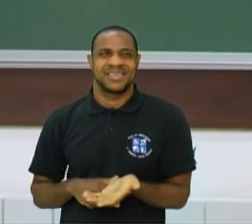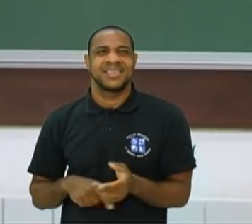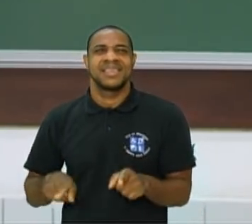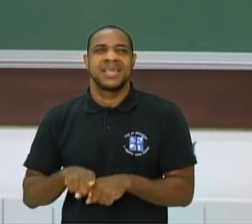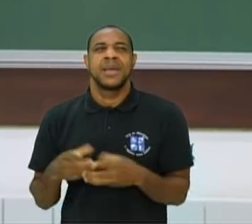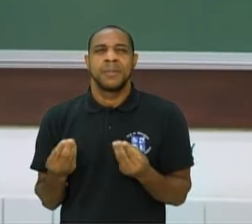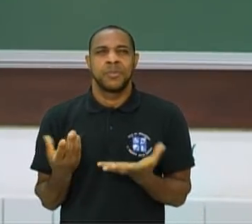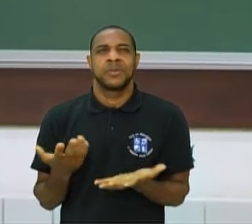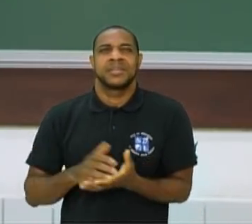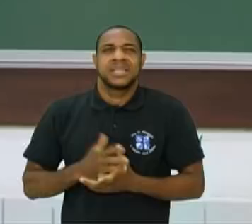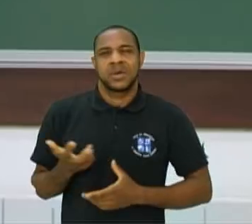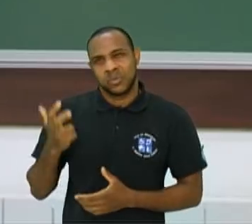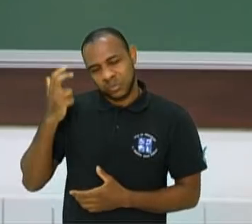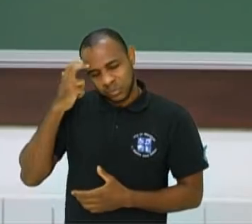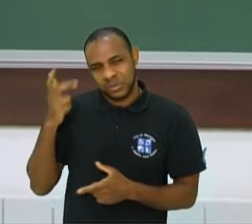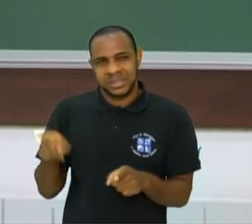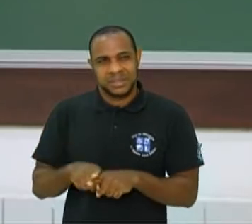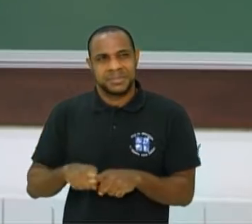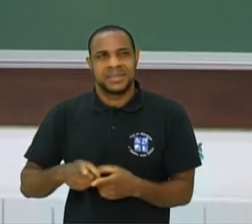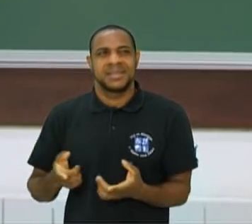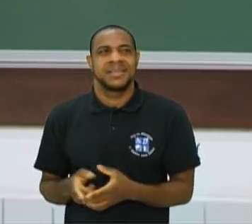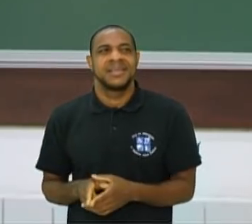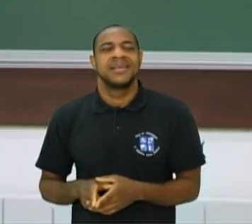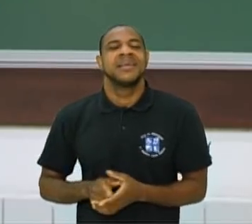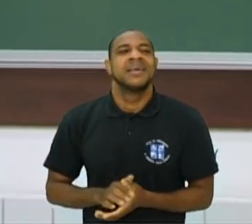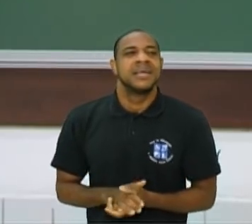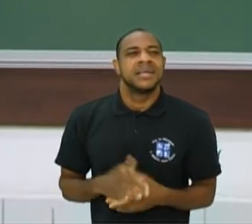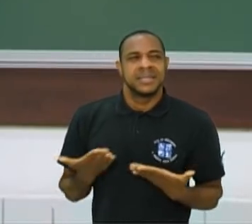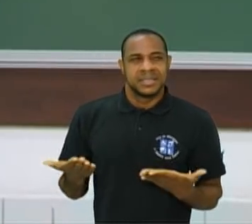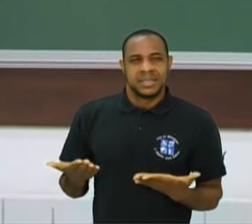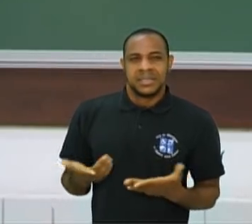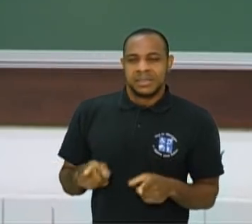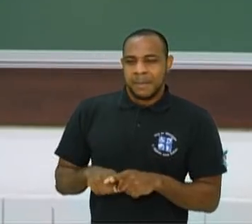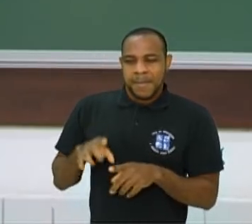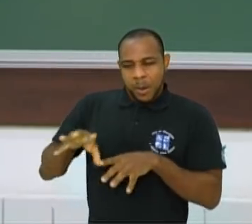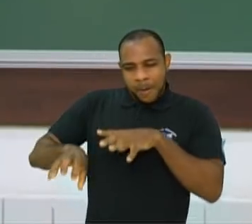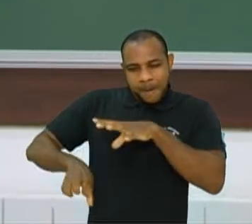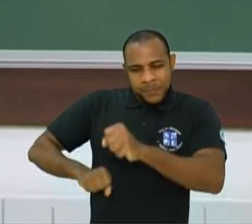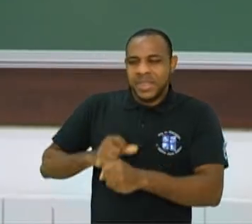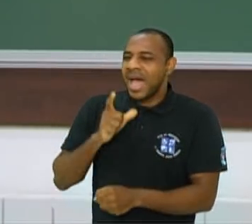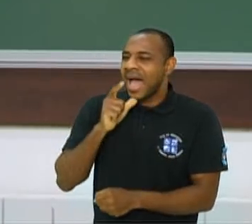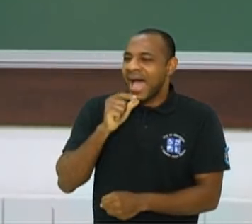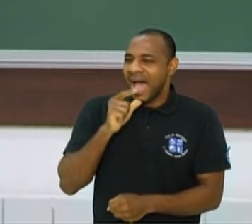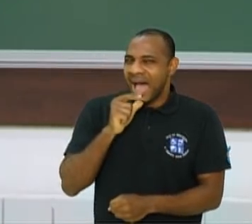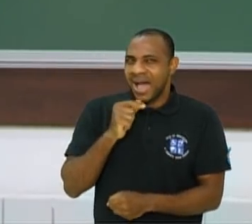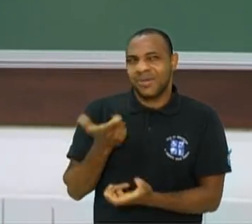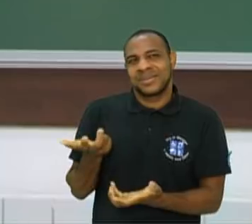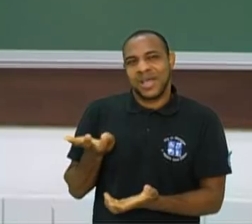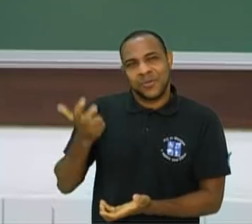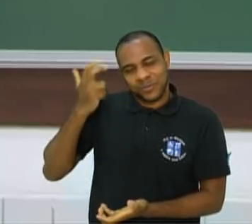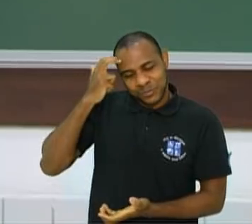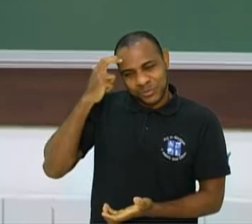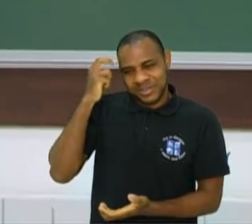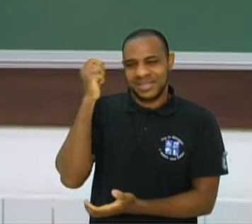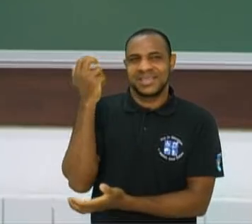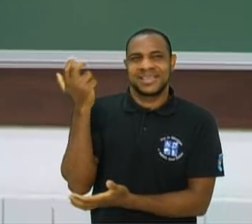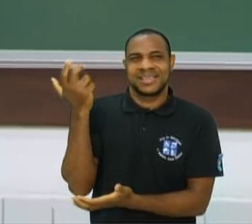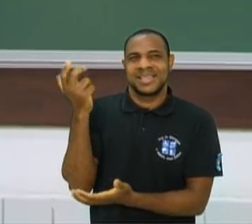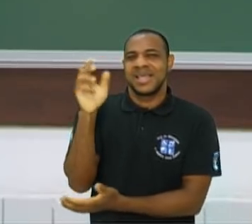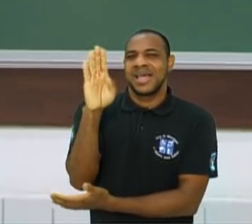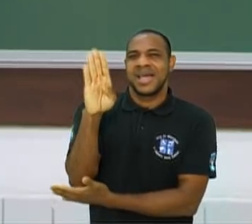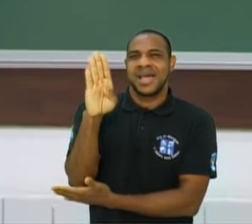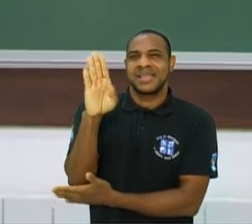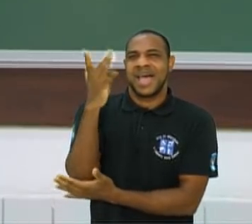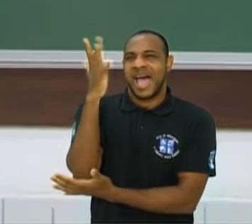do baobá. Então, bebeu muito dessa água do baobá, né? Muitas sementes germinaram e ainda florescem e vão